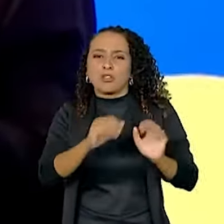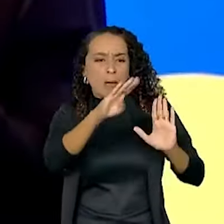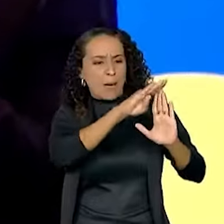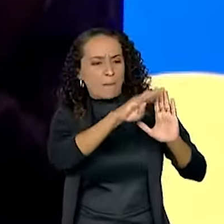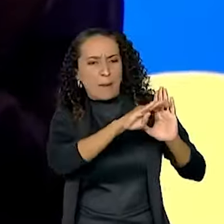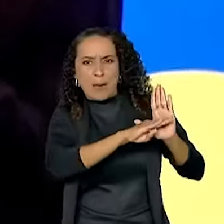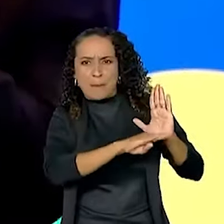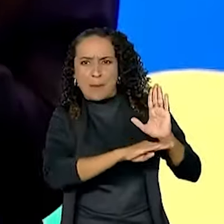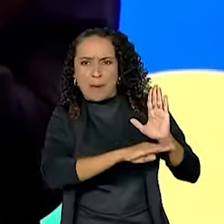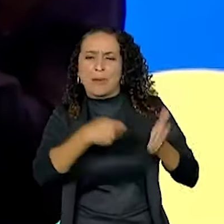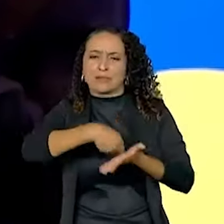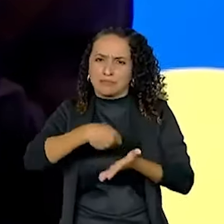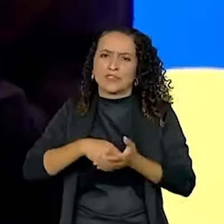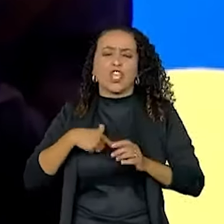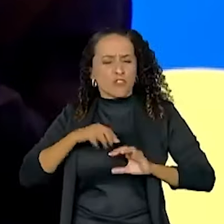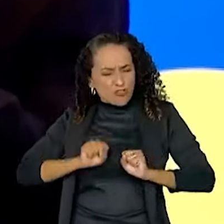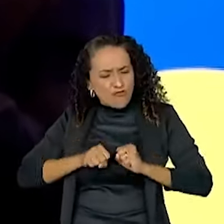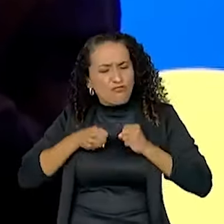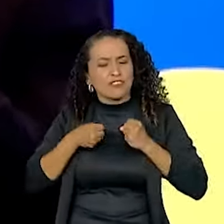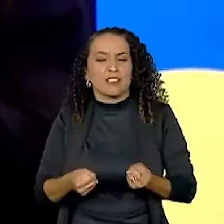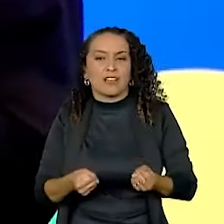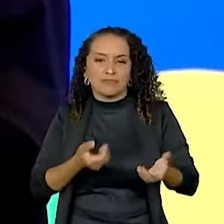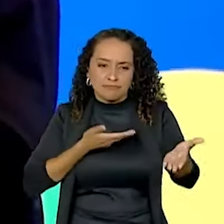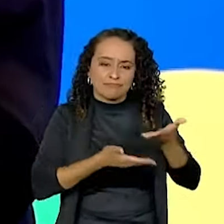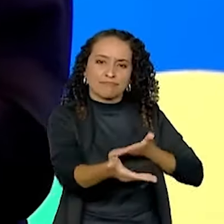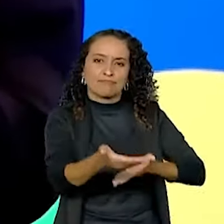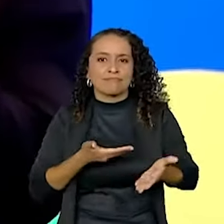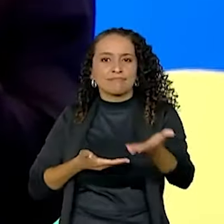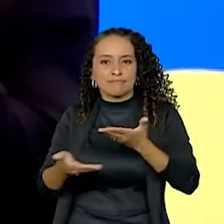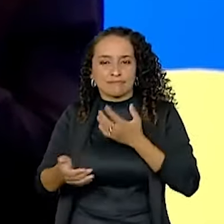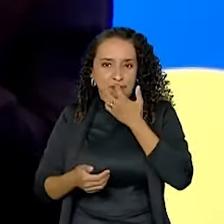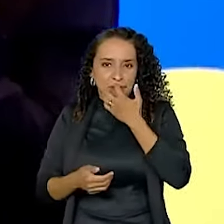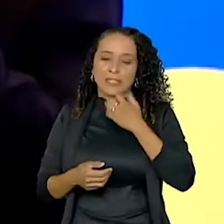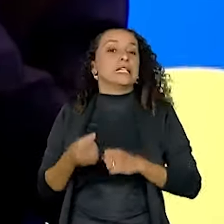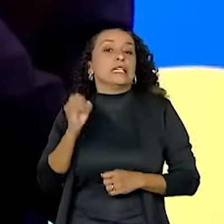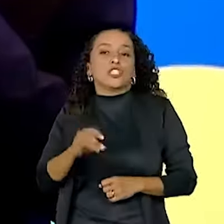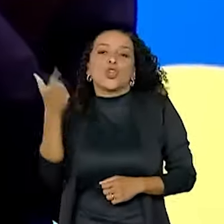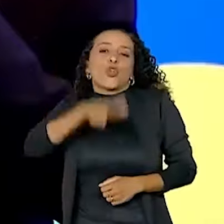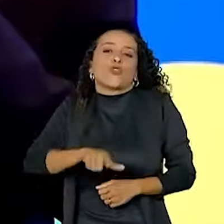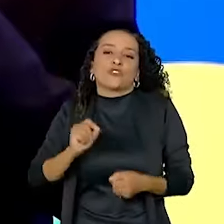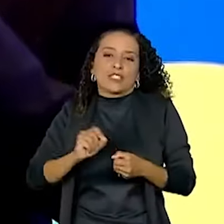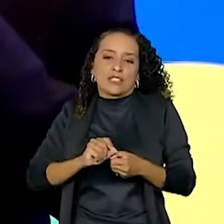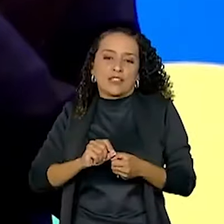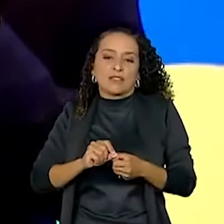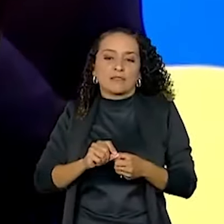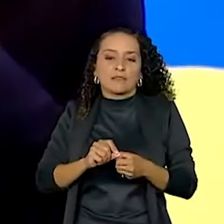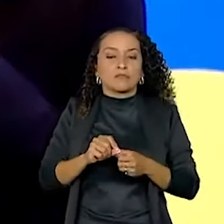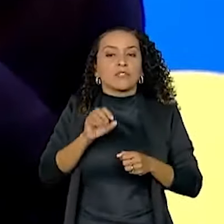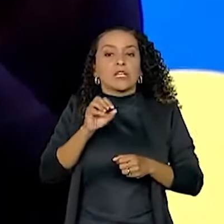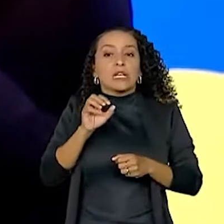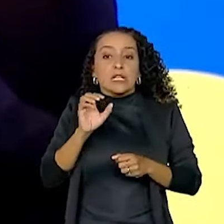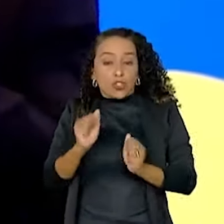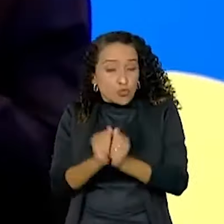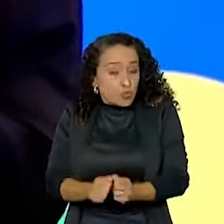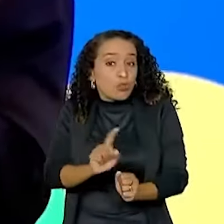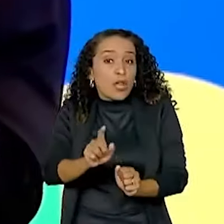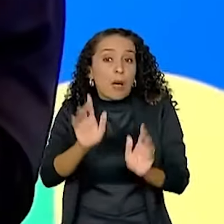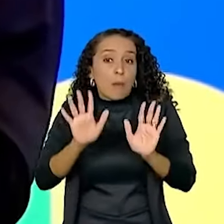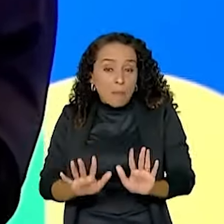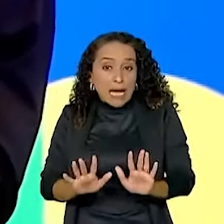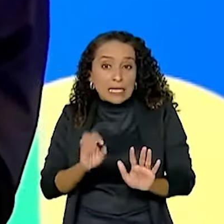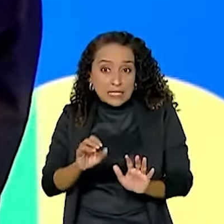cobrança que eu vou fazer um esforço para atendimento. Aquilo que a gente não puder fazer, a gente vai poder não fazer junto. Mas